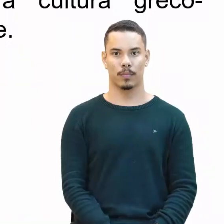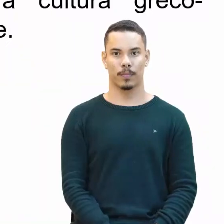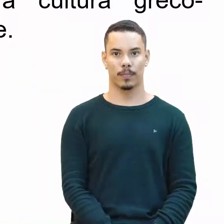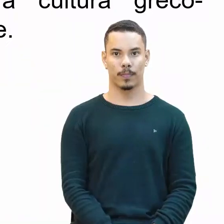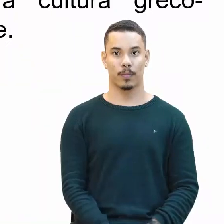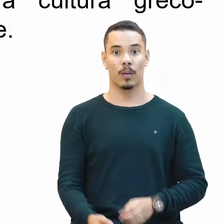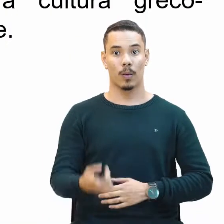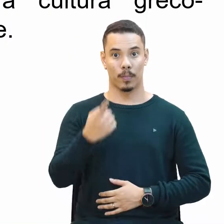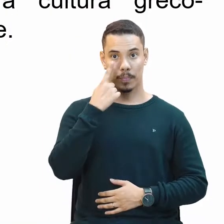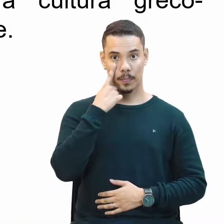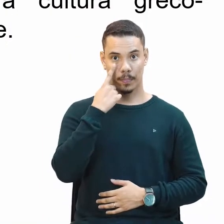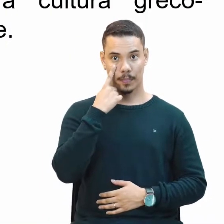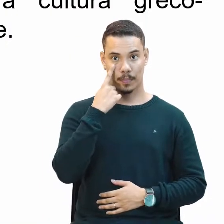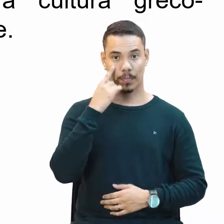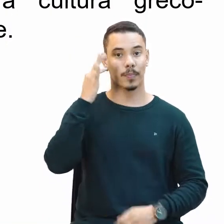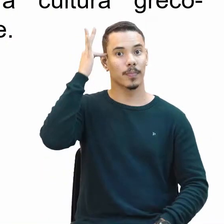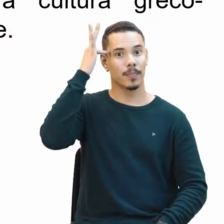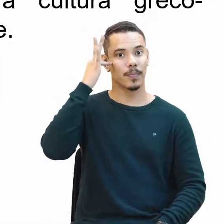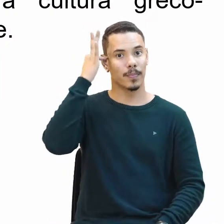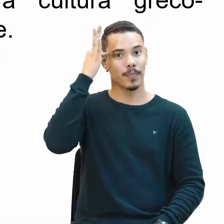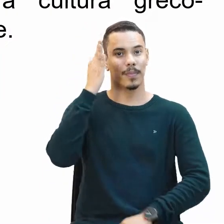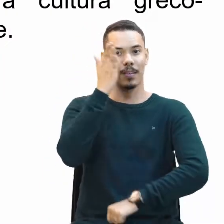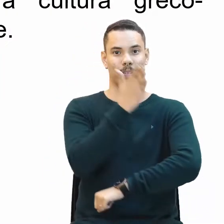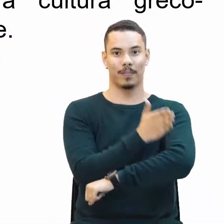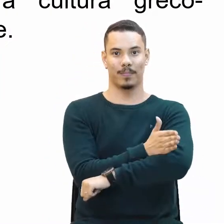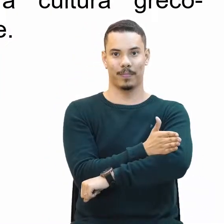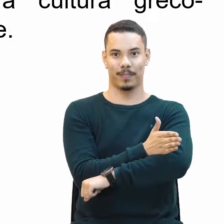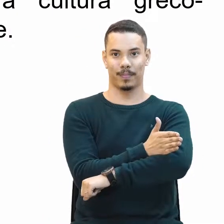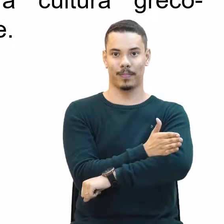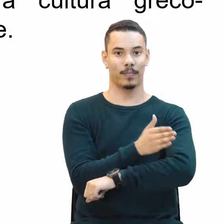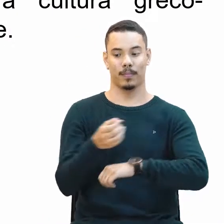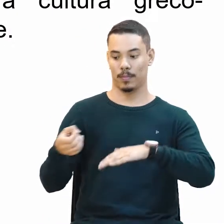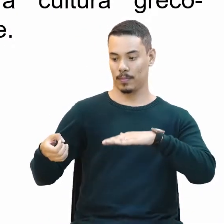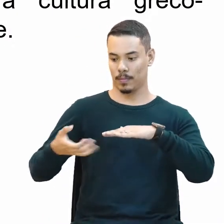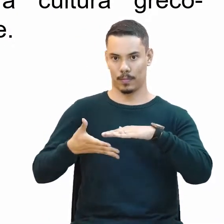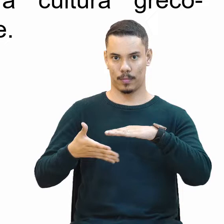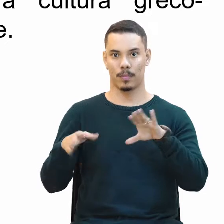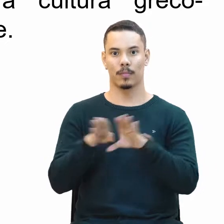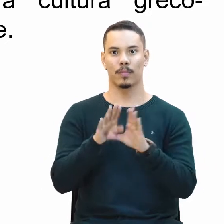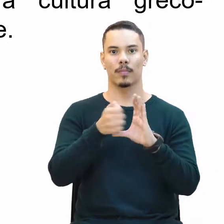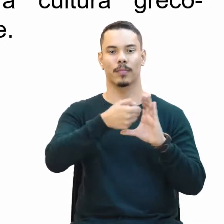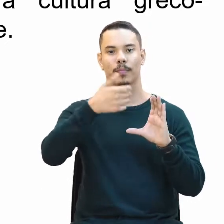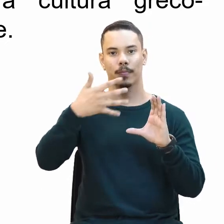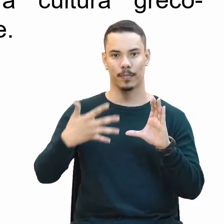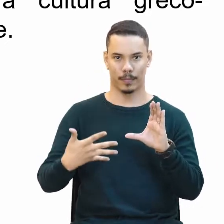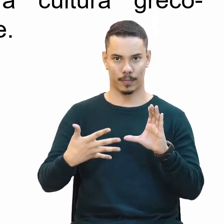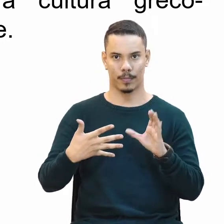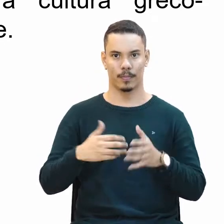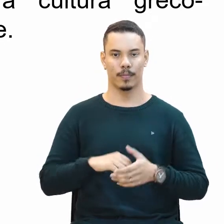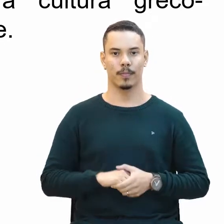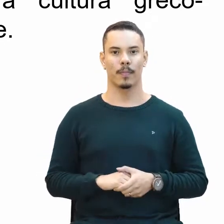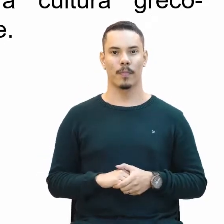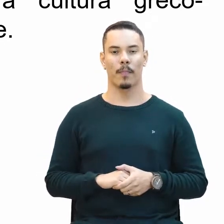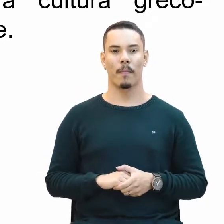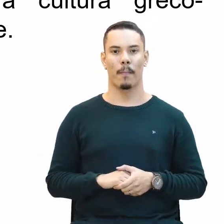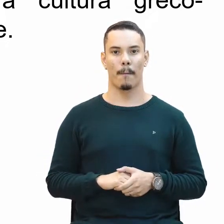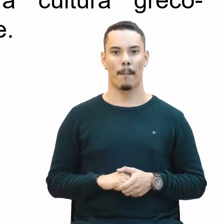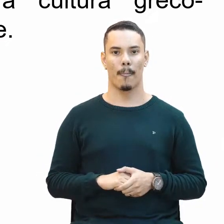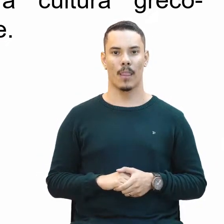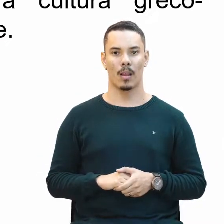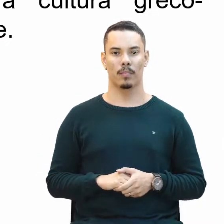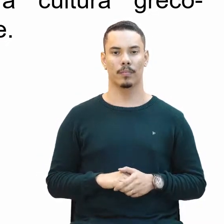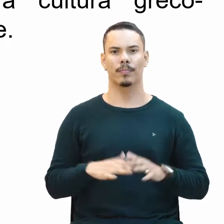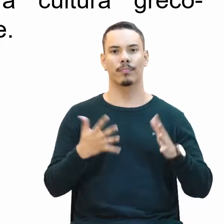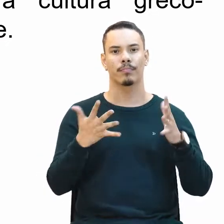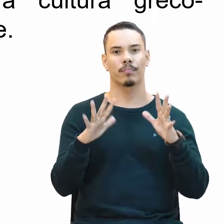Olha só, filosofia medieval e suas características. Por volta